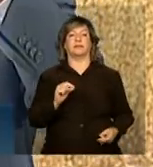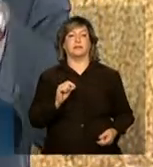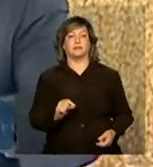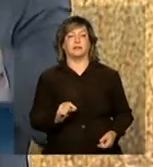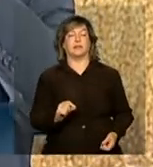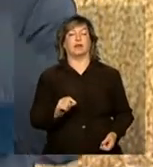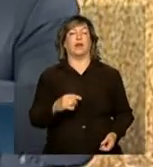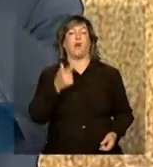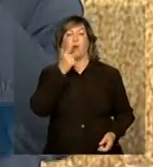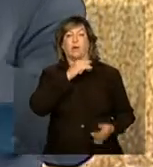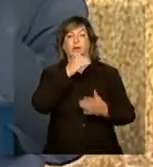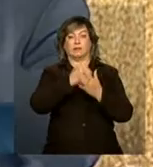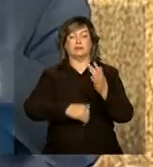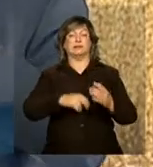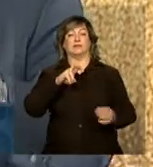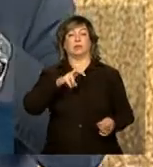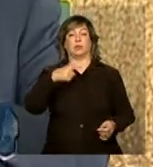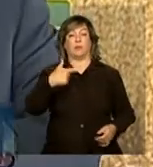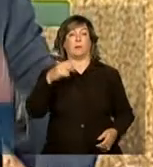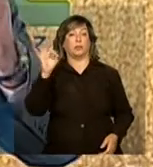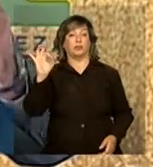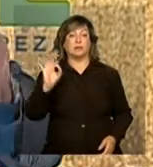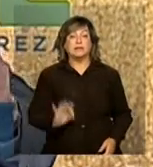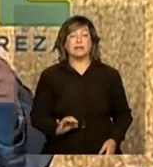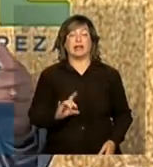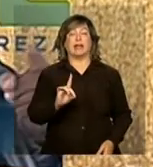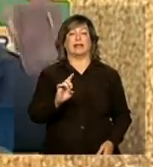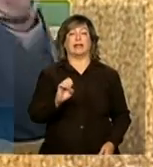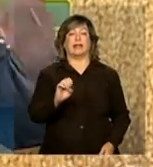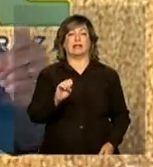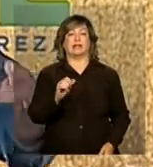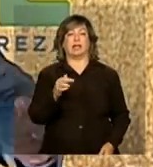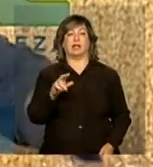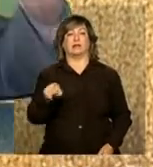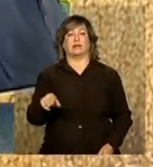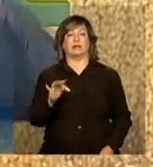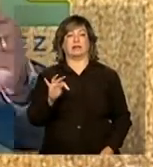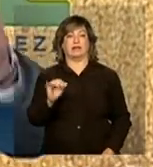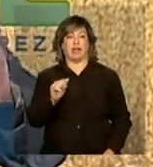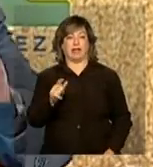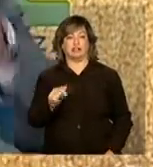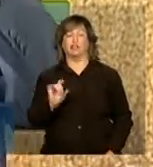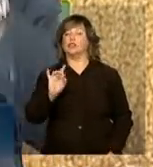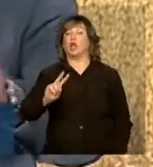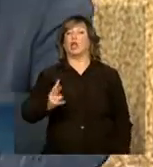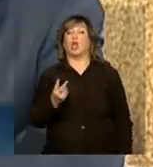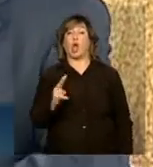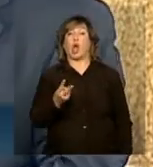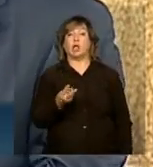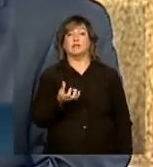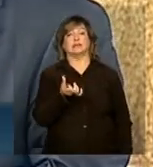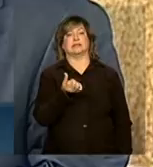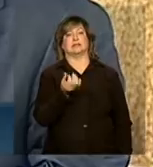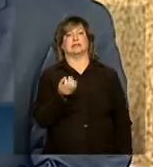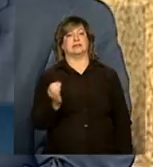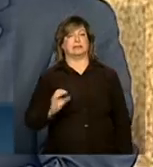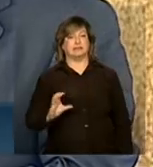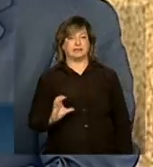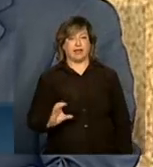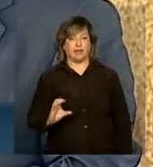de 52% no deságio da tarifa e vai custar apenas R$